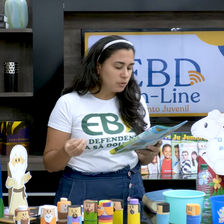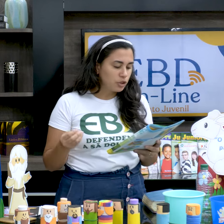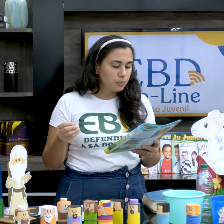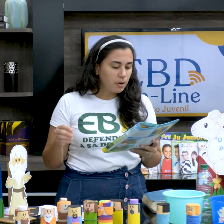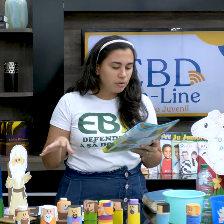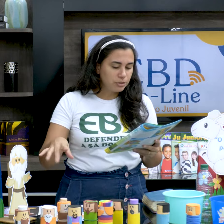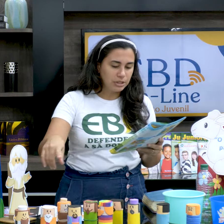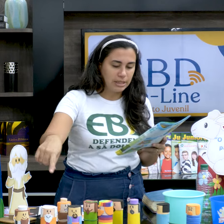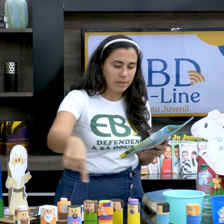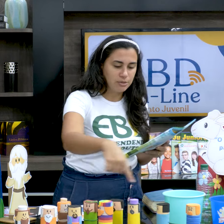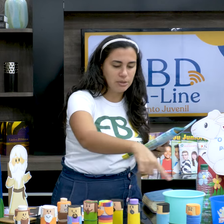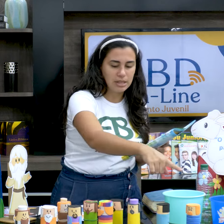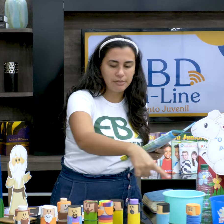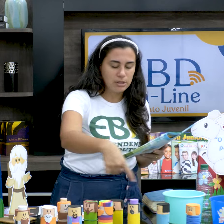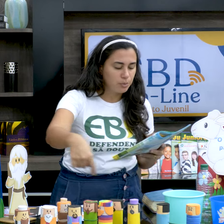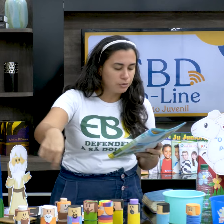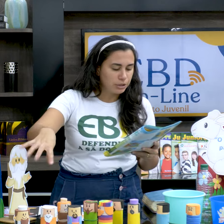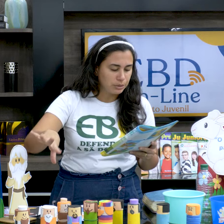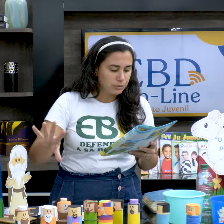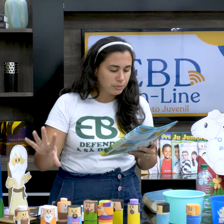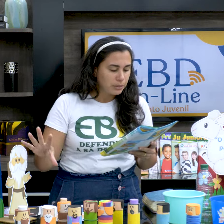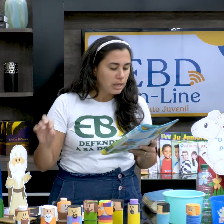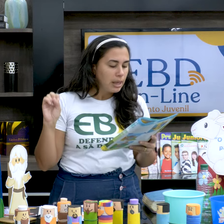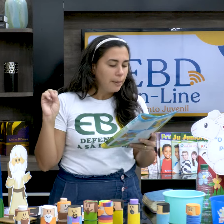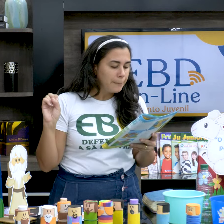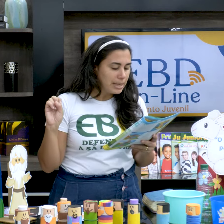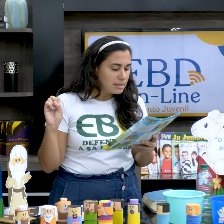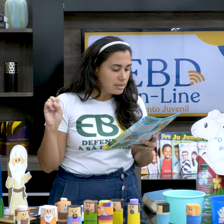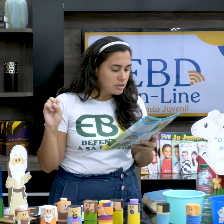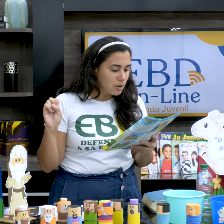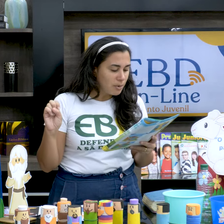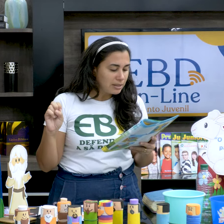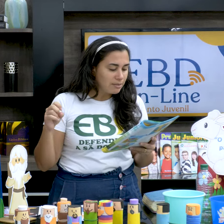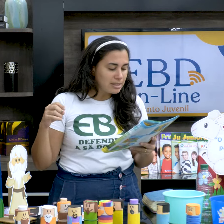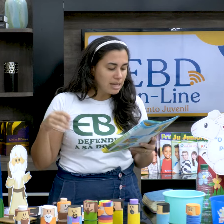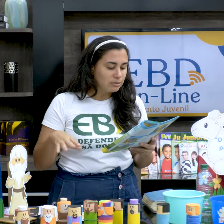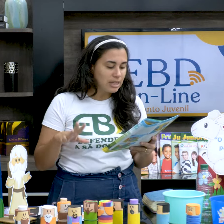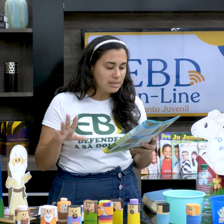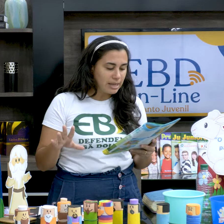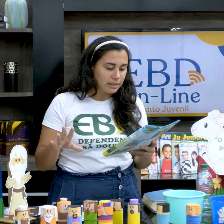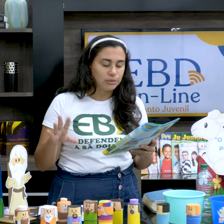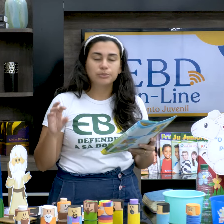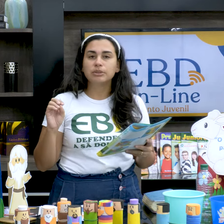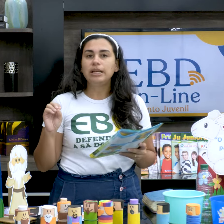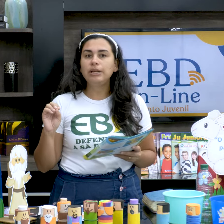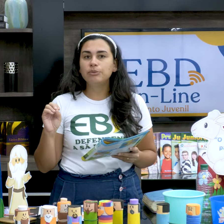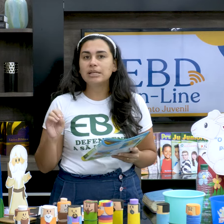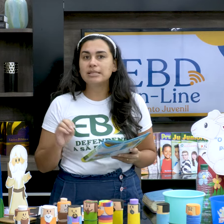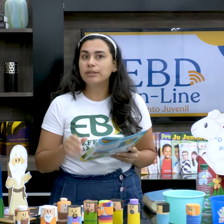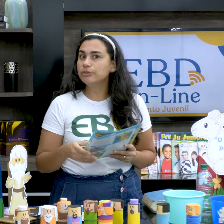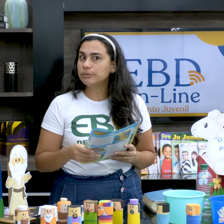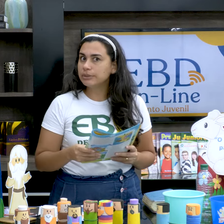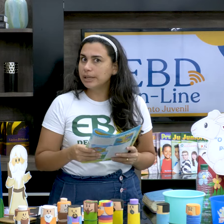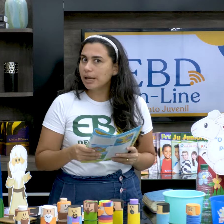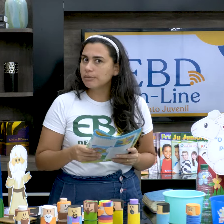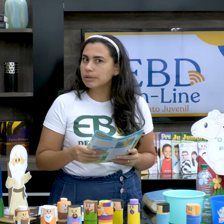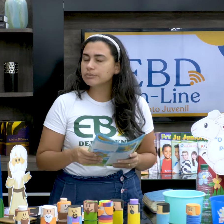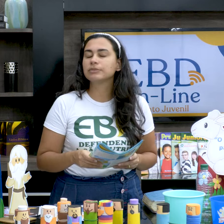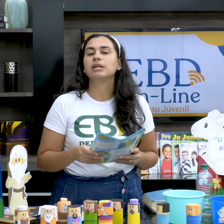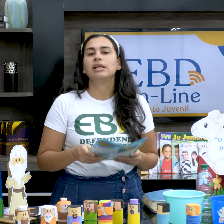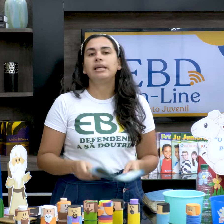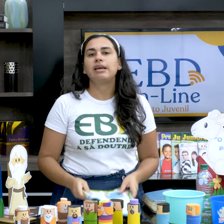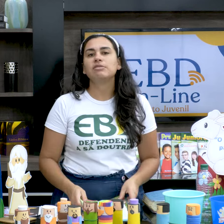seus alunos que o povo de Deus, ó, esse aqui vai ser o povo de Deus, precisou atravessar um deserto. E no deserto não tem